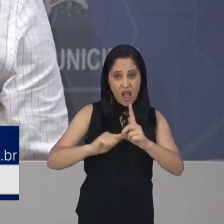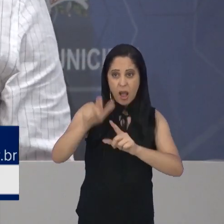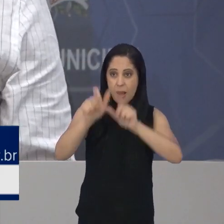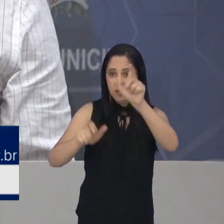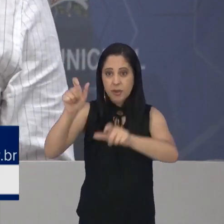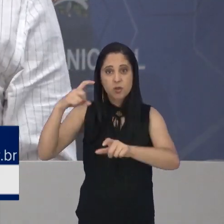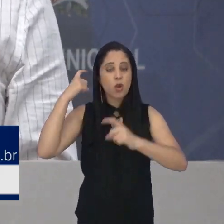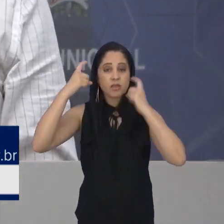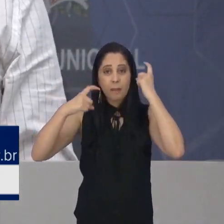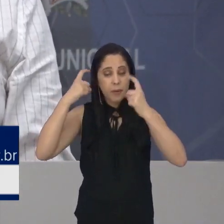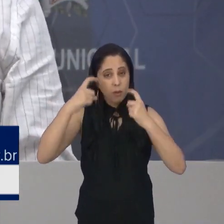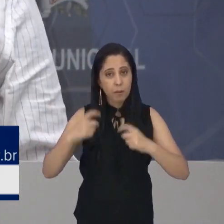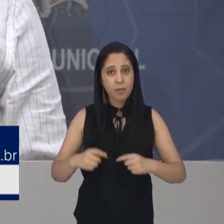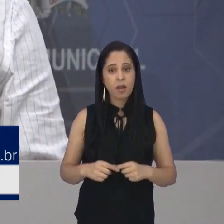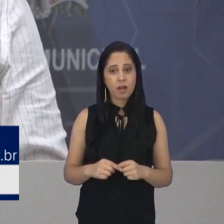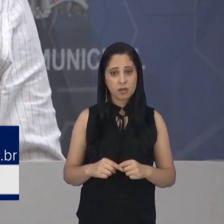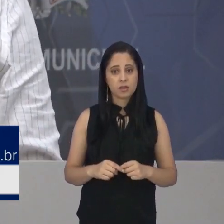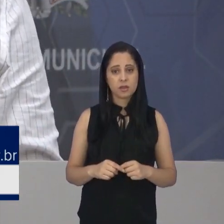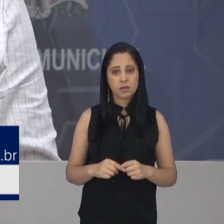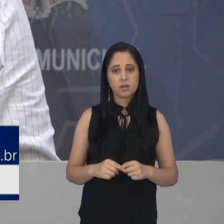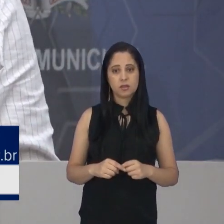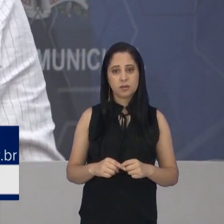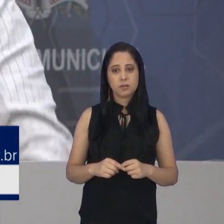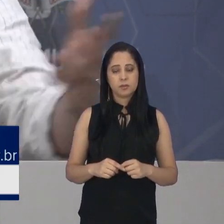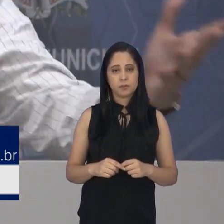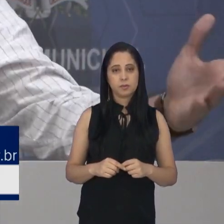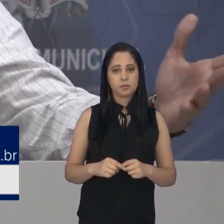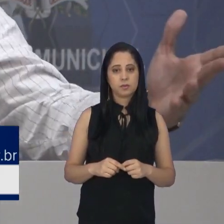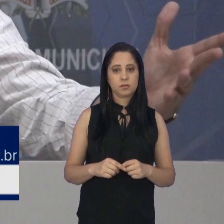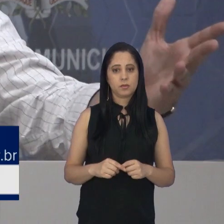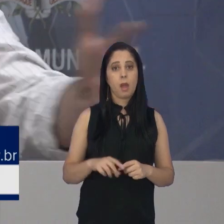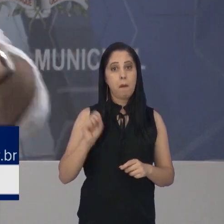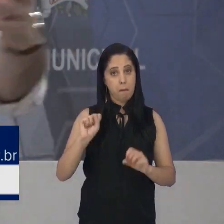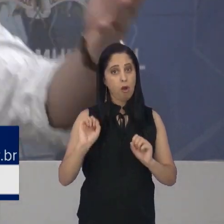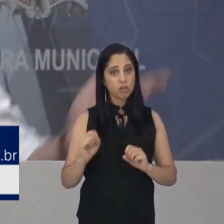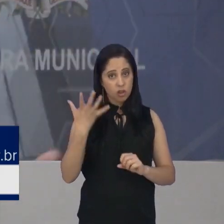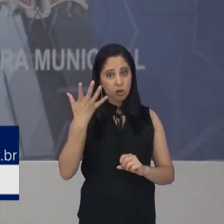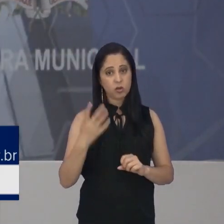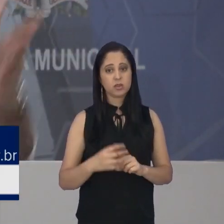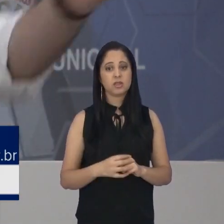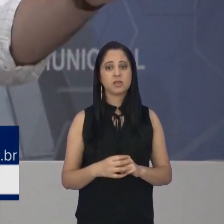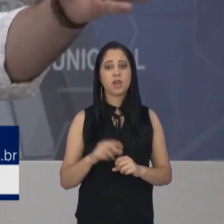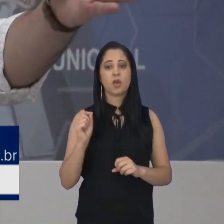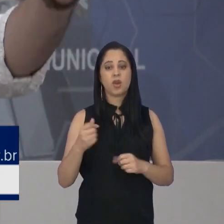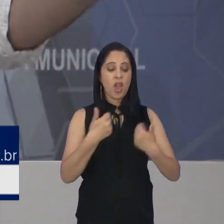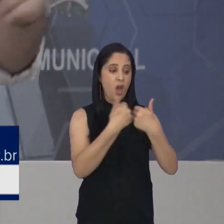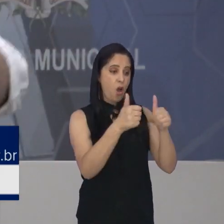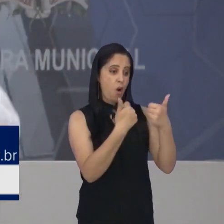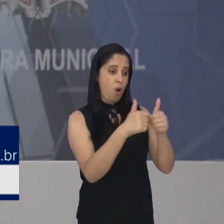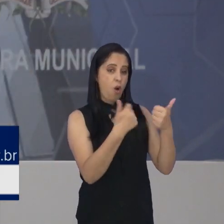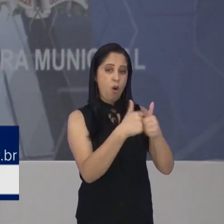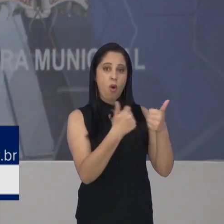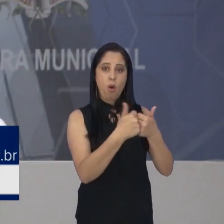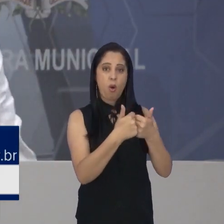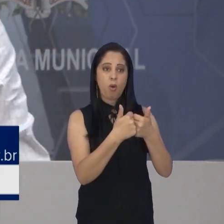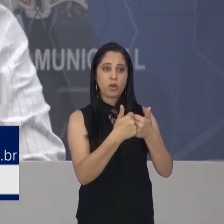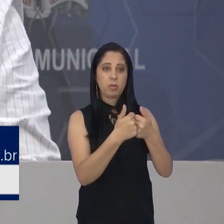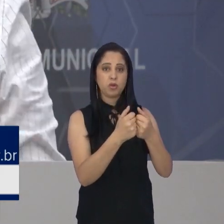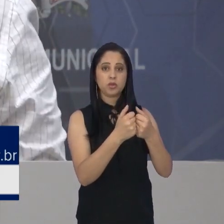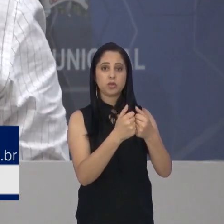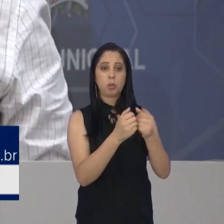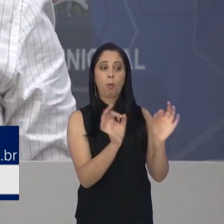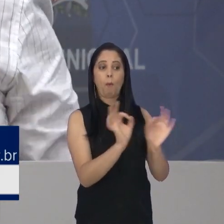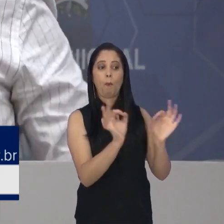preocupada. Pode a qualquer momento aí acontecer de nós não termos mais um ônibus para o trabalhador joseense